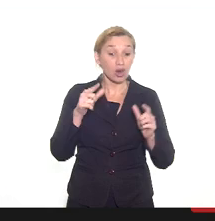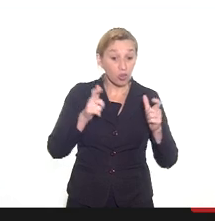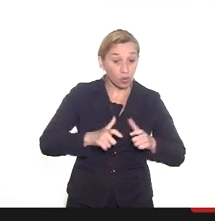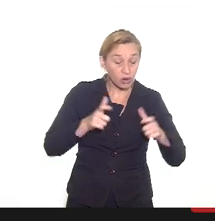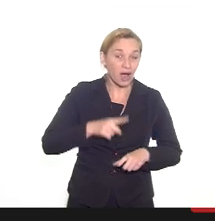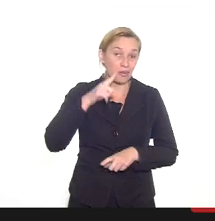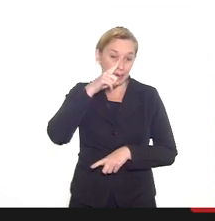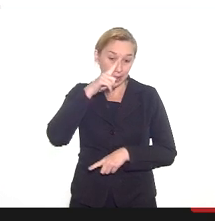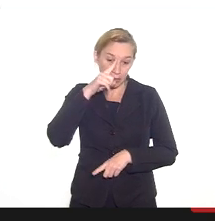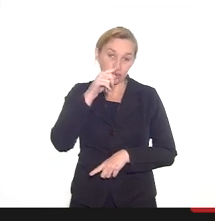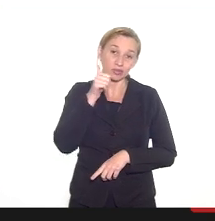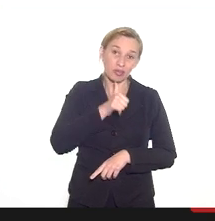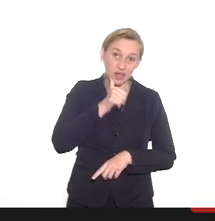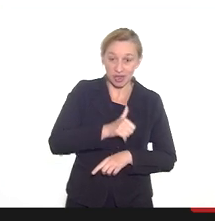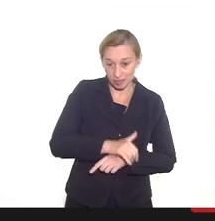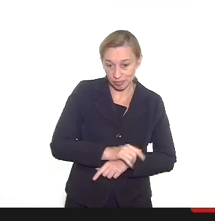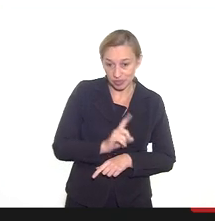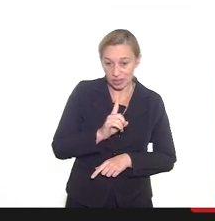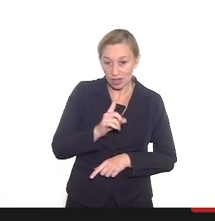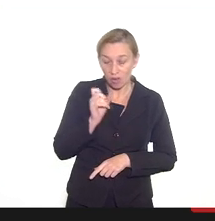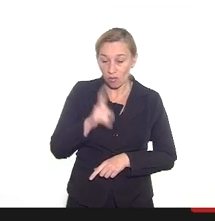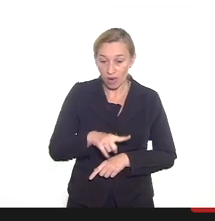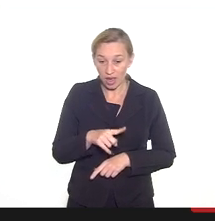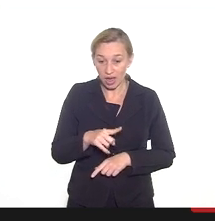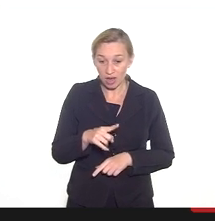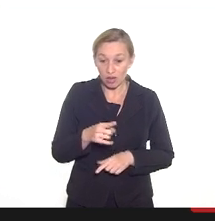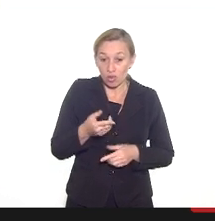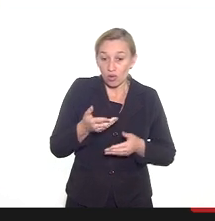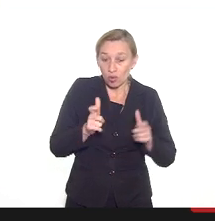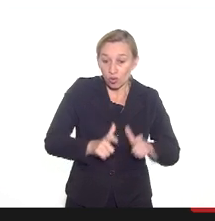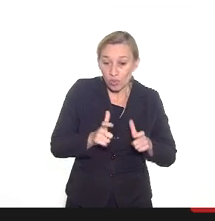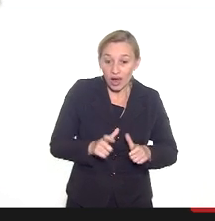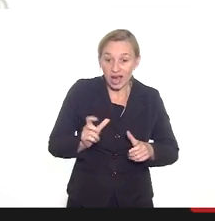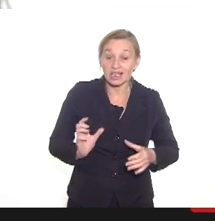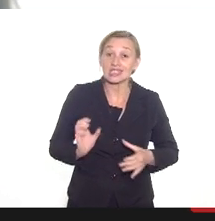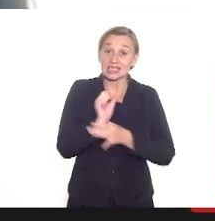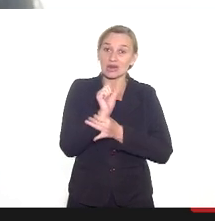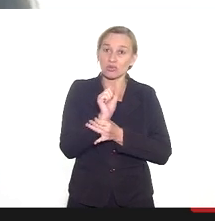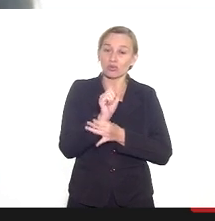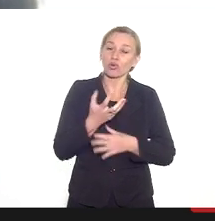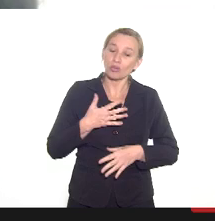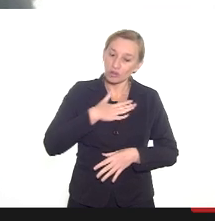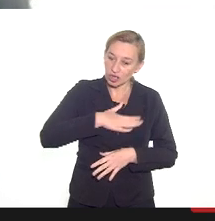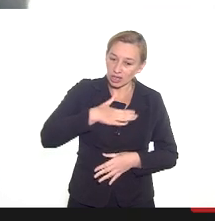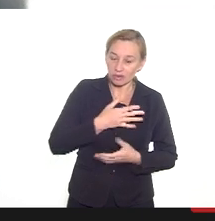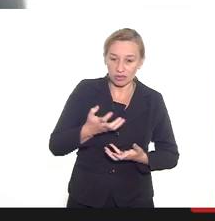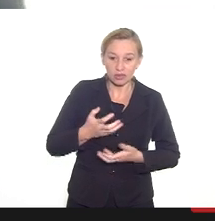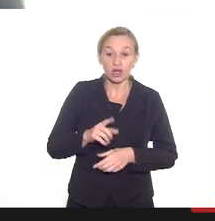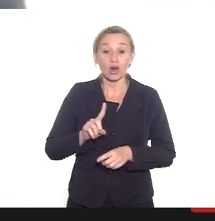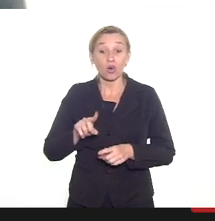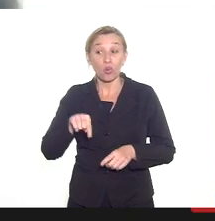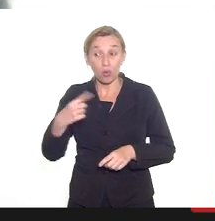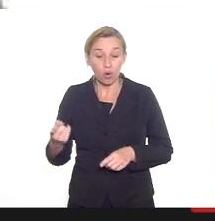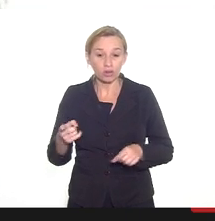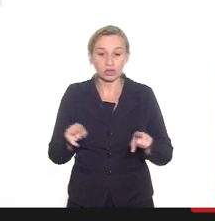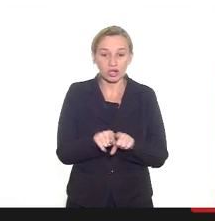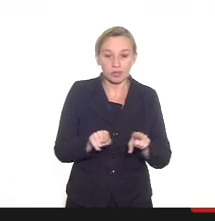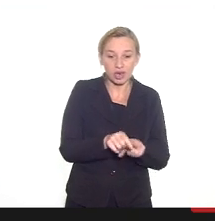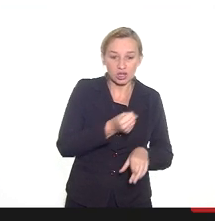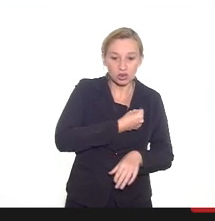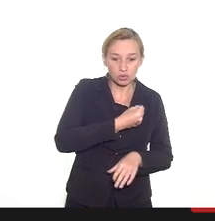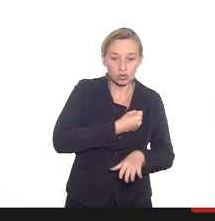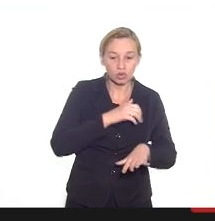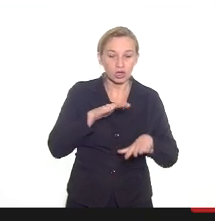perigoso para as mulheres. Não é um abrigo, né, como nós desejaríamos que fosse. Um outro dado importante diz respeito ao número